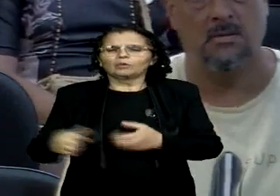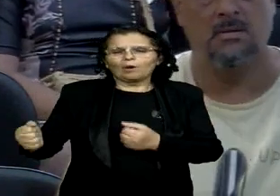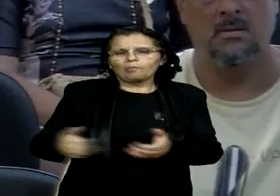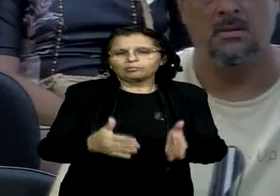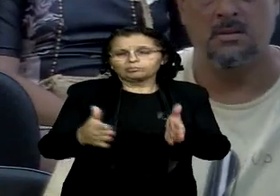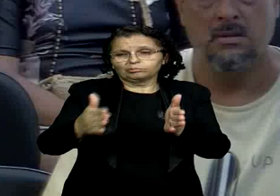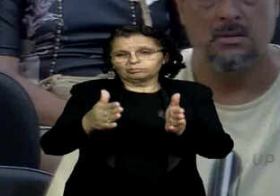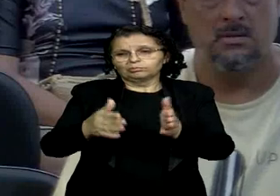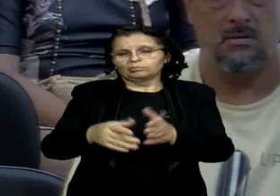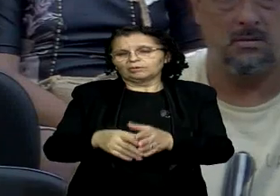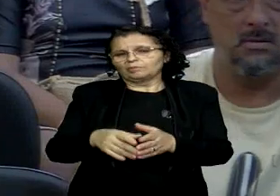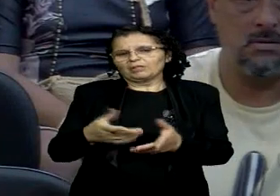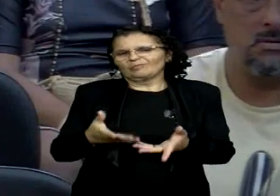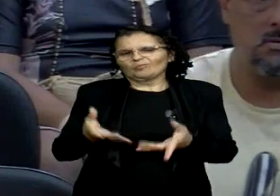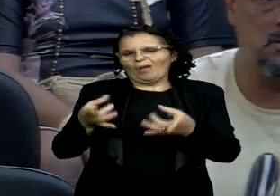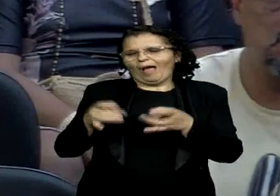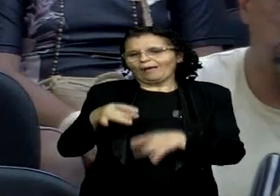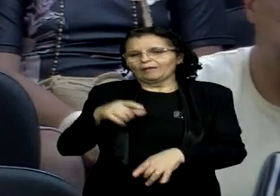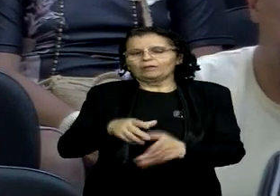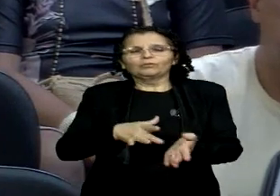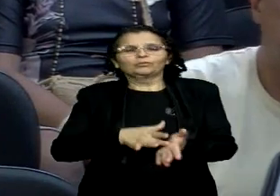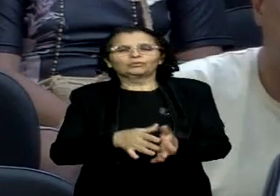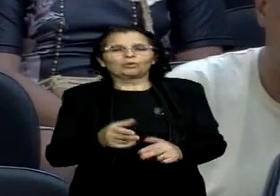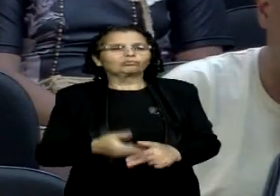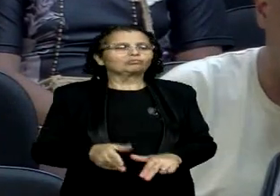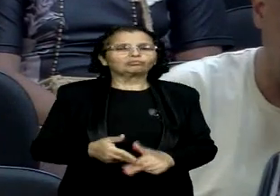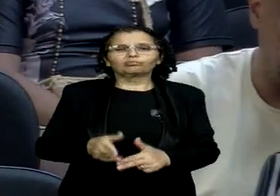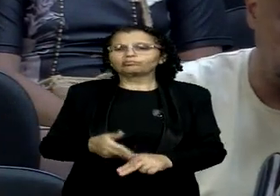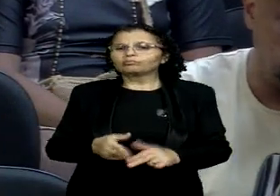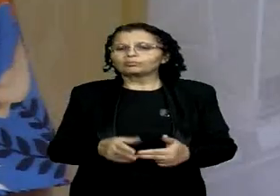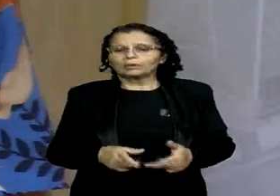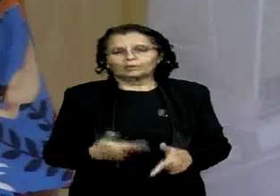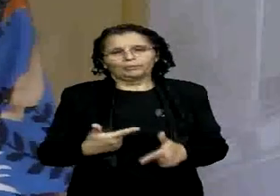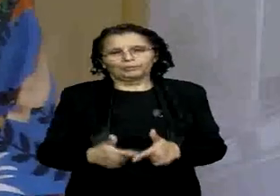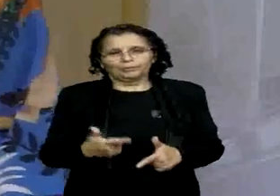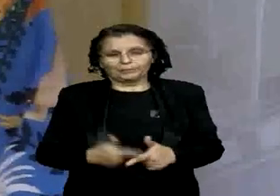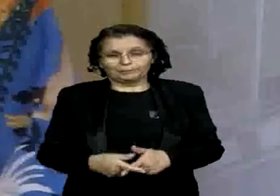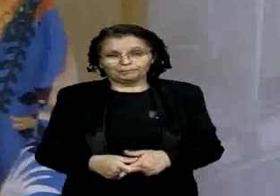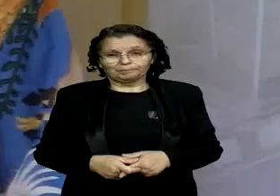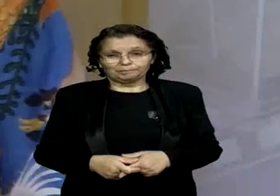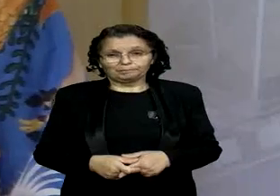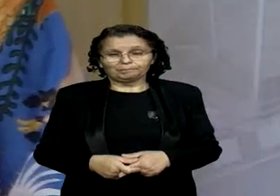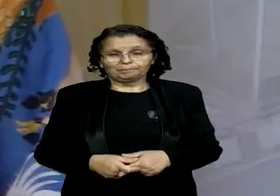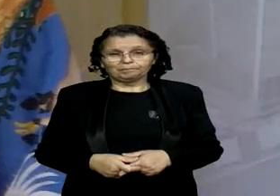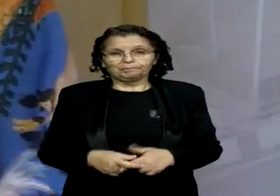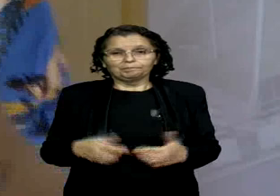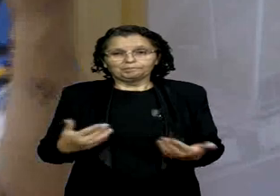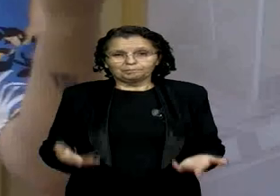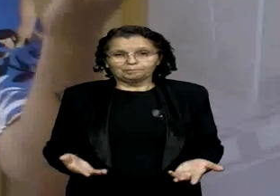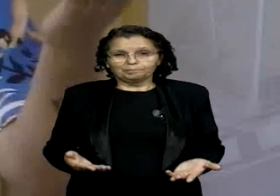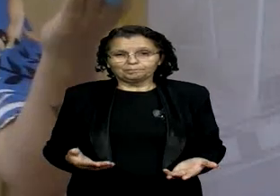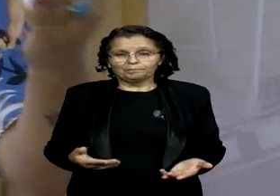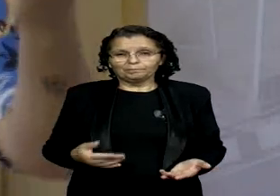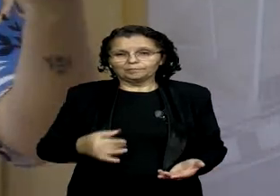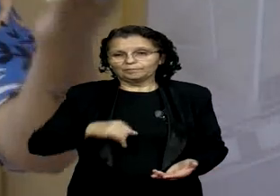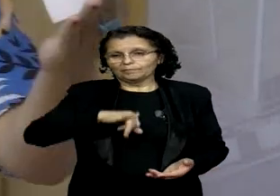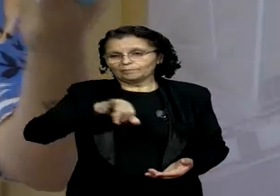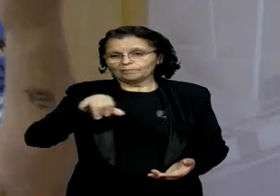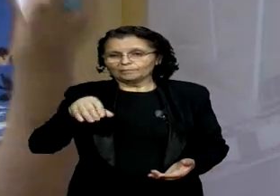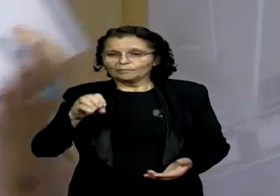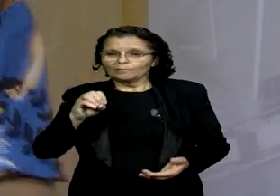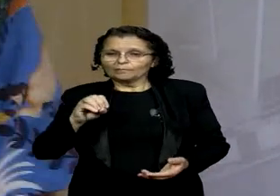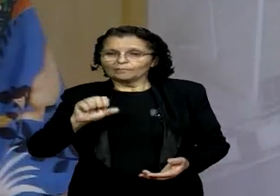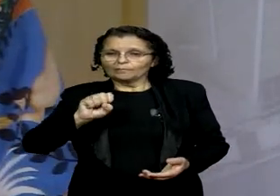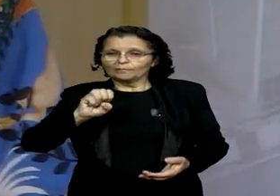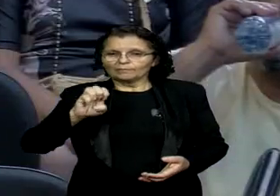da parte de quem nega a história e de que nega essa crise climática. Bom, a Josi, como eu a conheci,